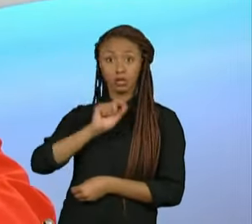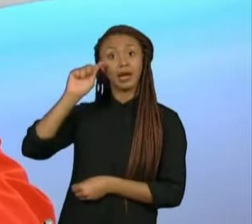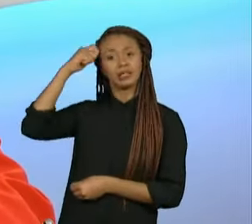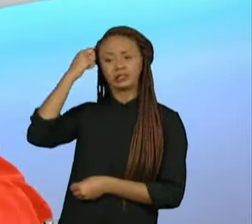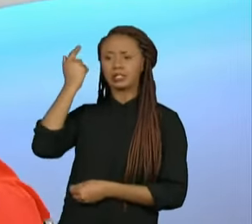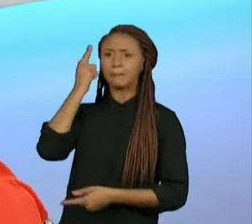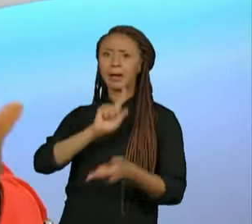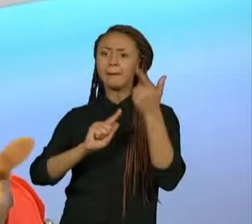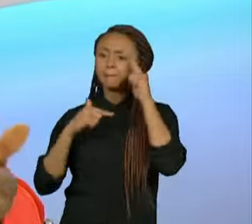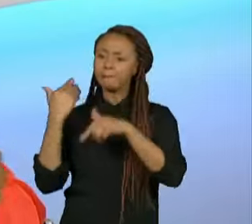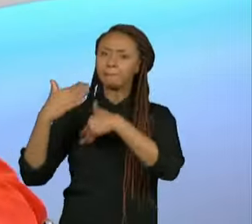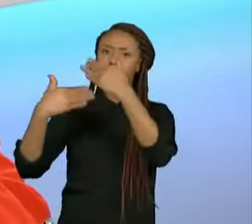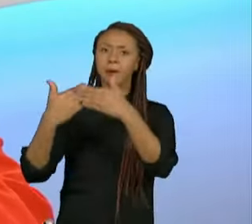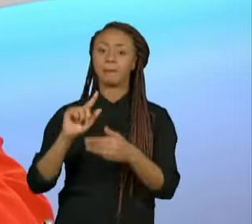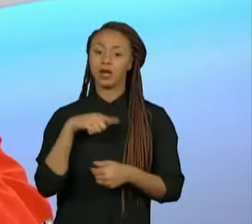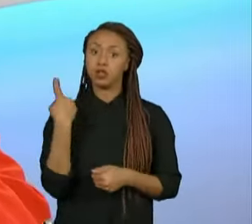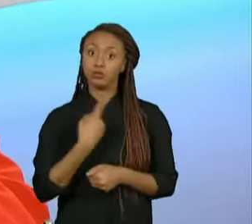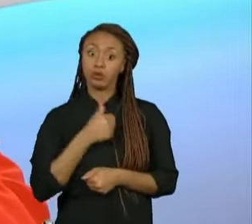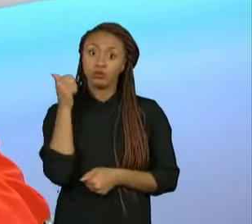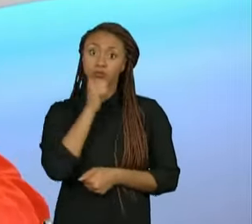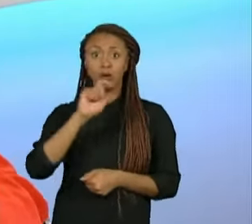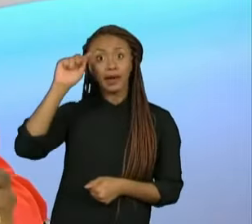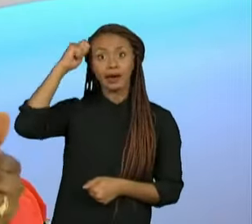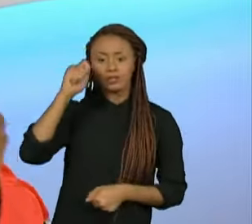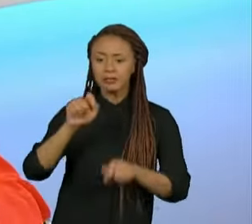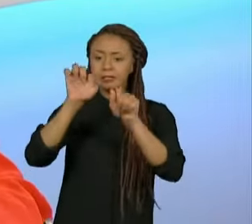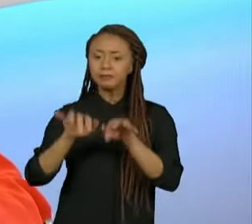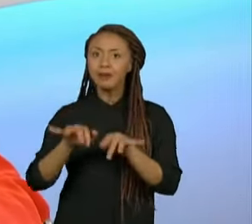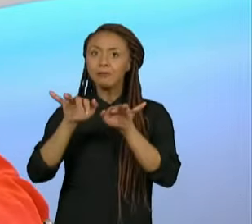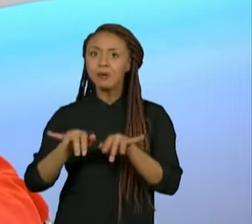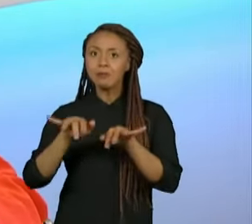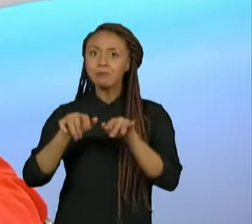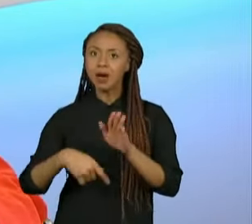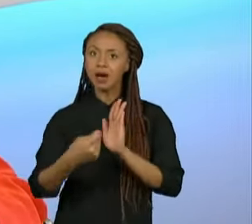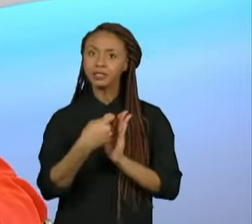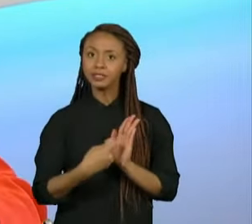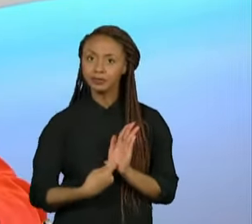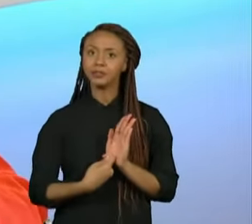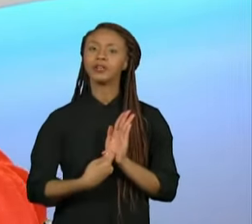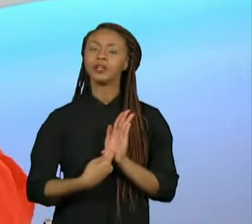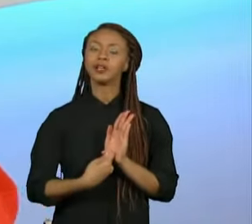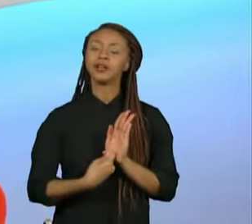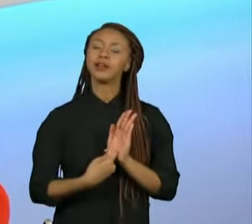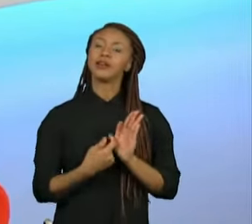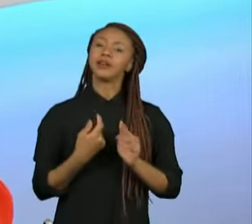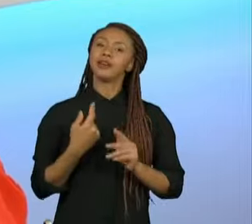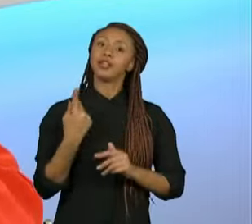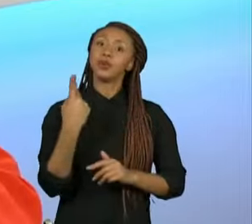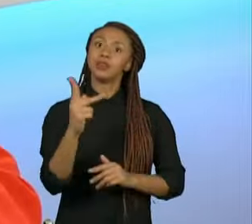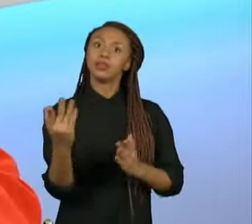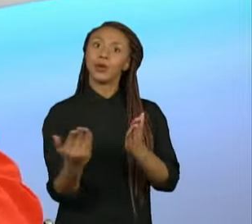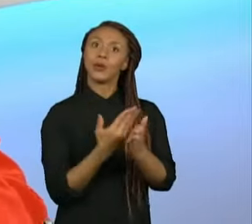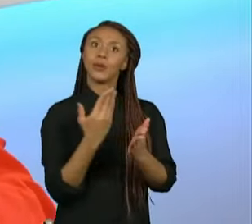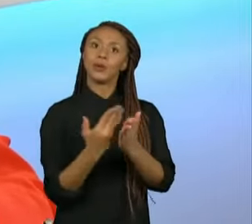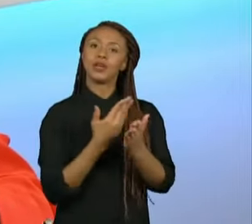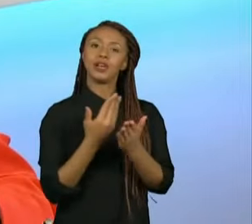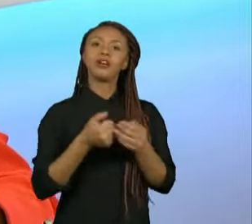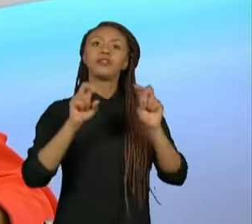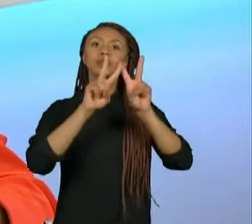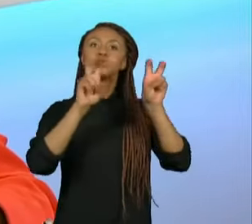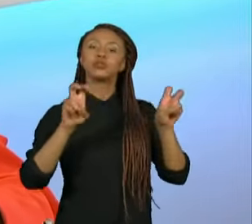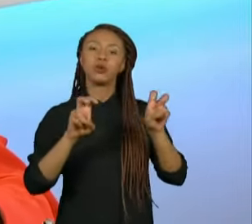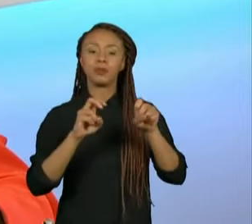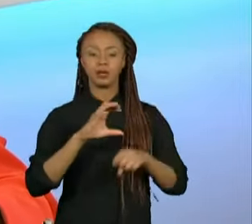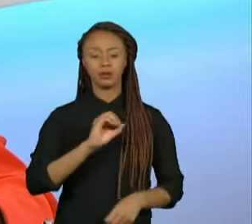negras, escritoras negras, e trazer o seu livro Olhos d'Água. Em